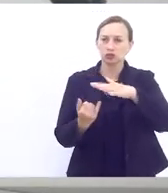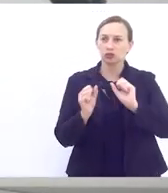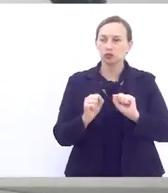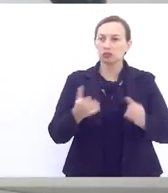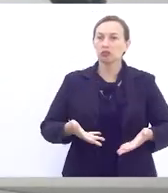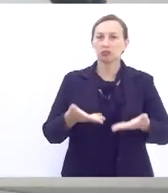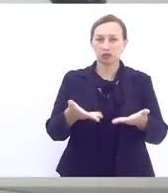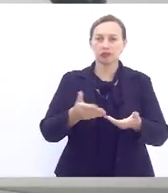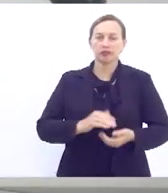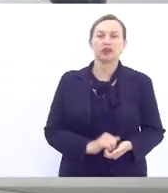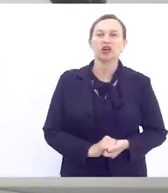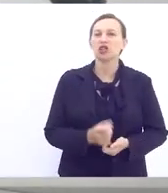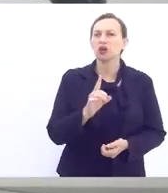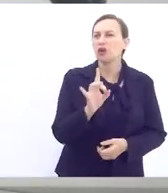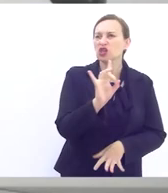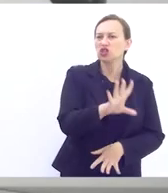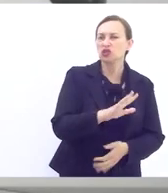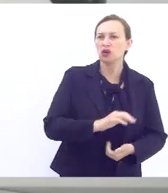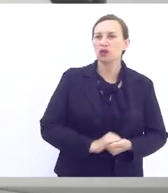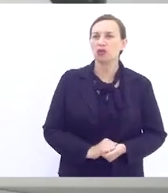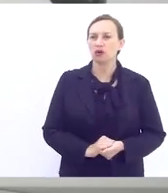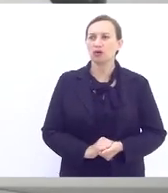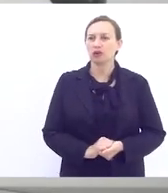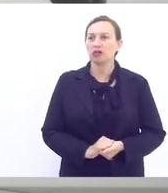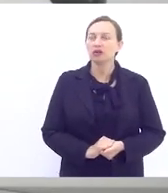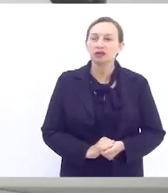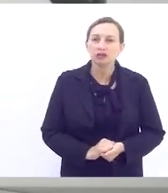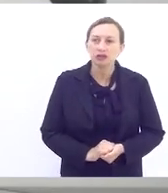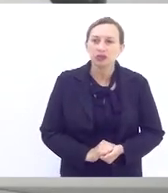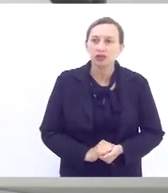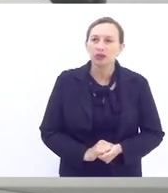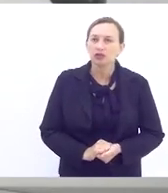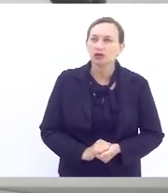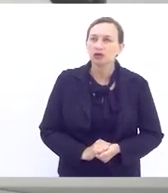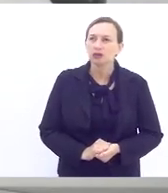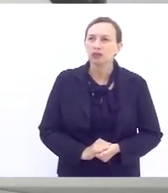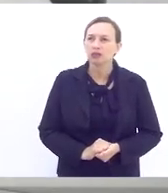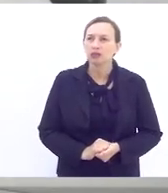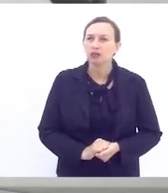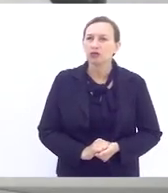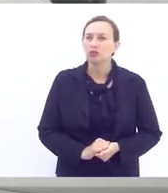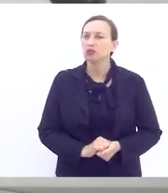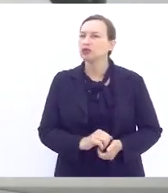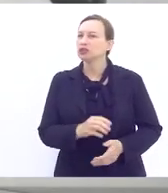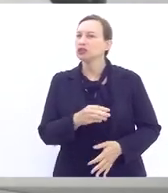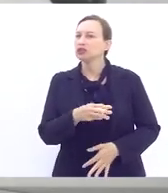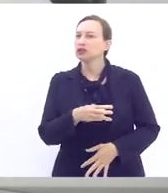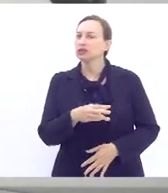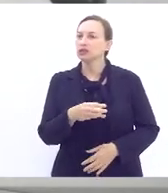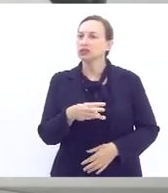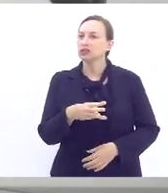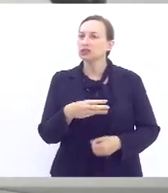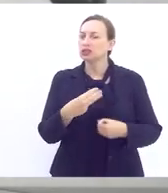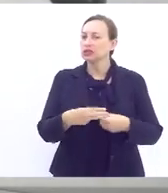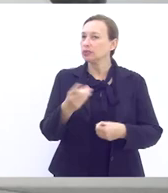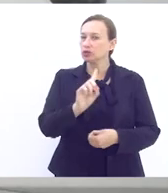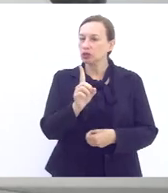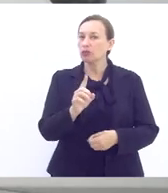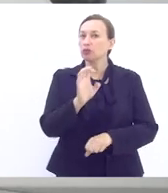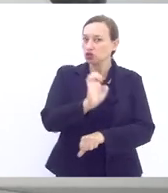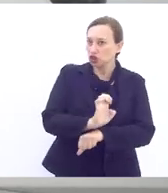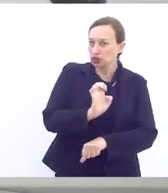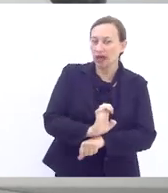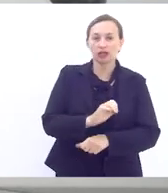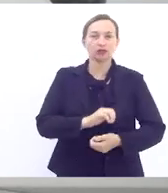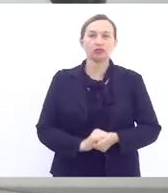não é só para para esses municípios não é para o estado e dando para o estado